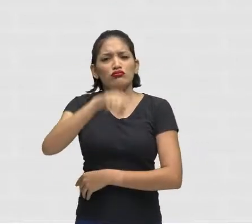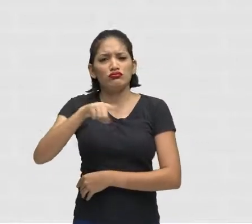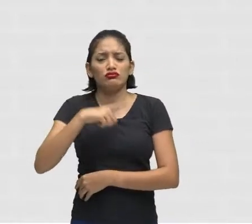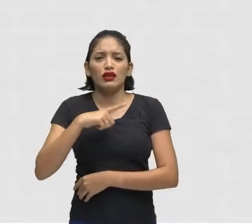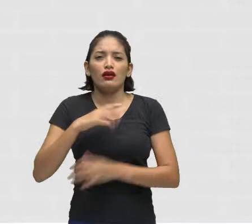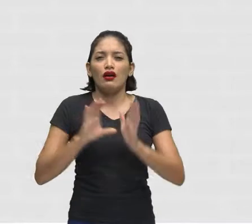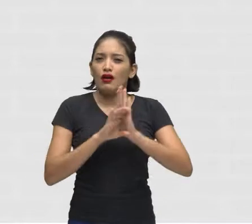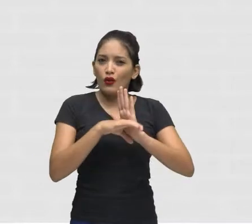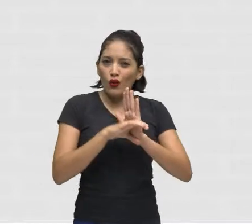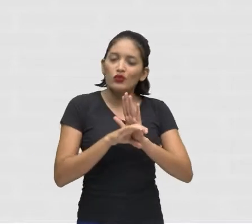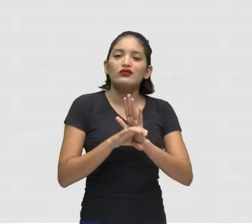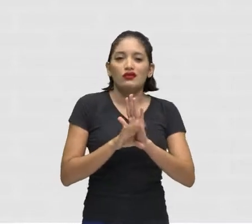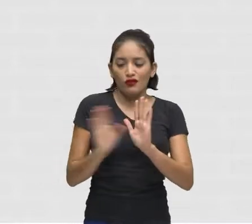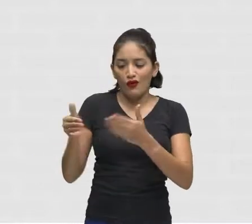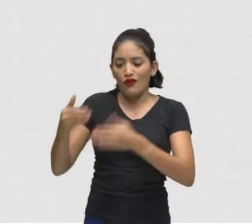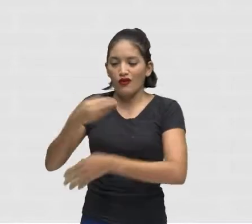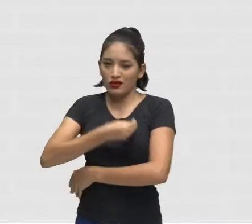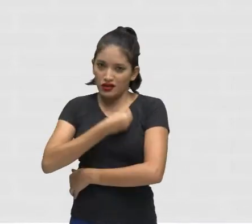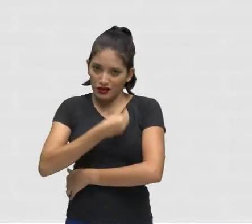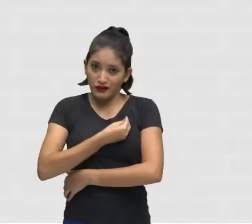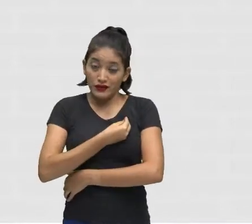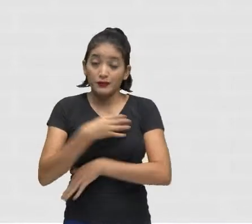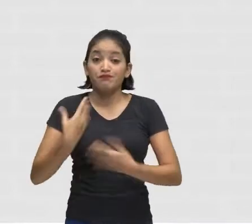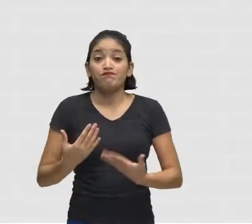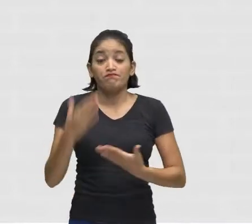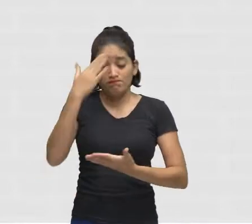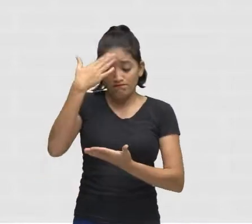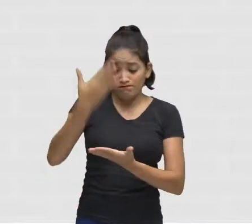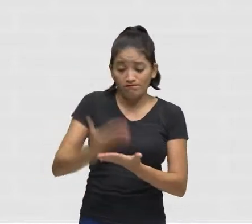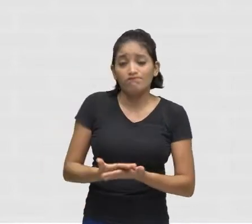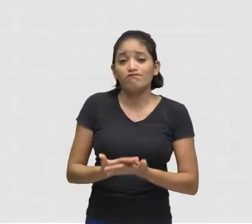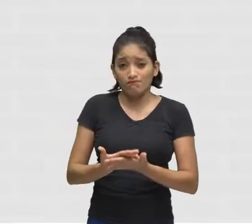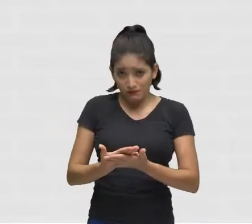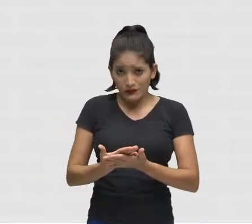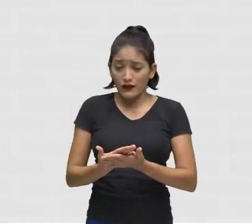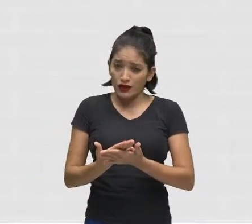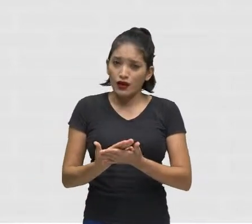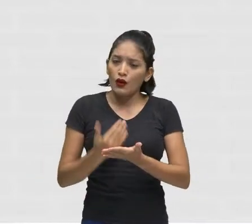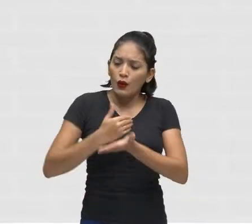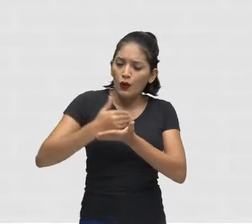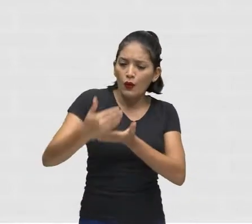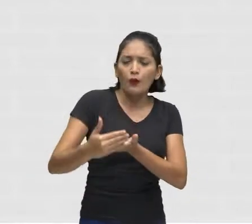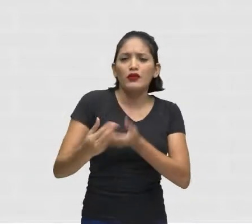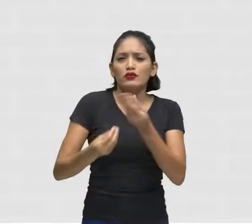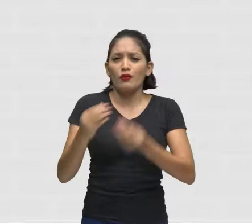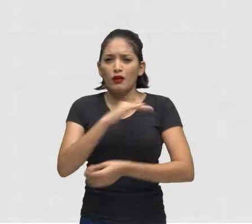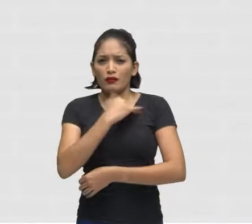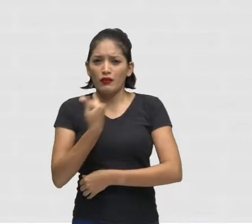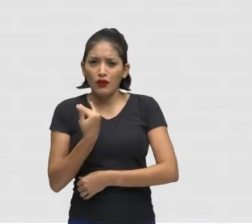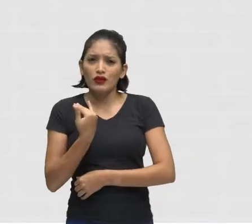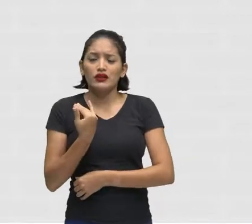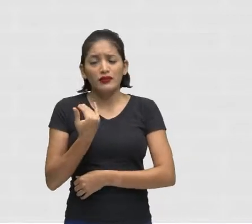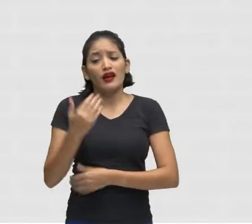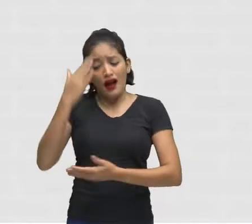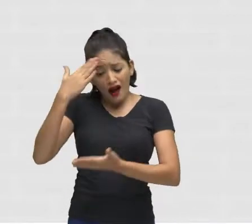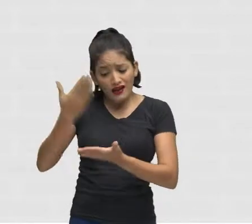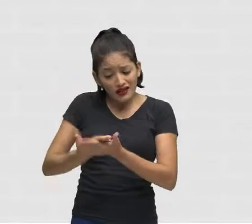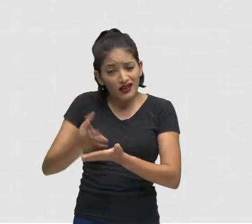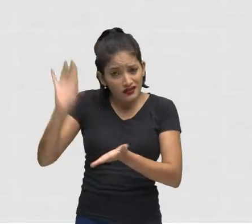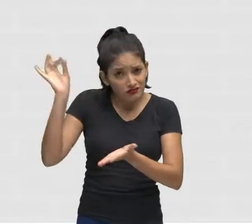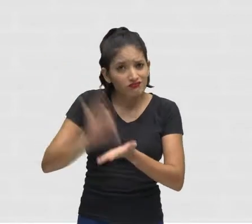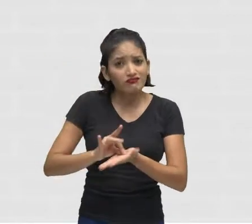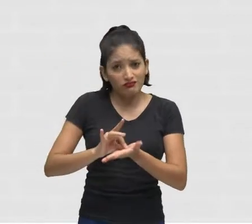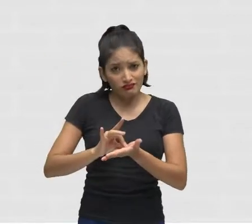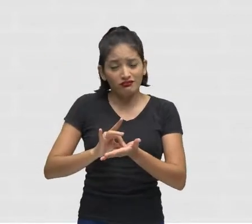relacionado a isso. Então, todas essas crenças conceituam de alguma forma a morte, considerando-a como uma certeza.